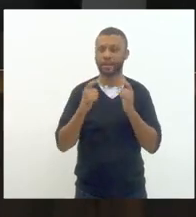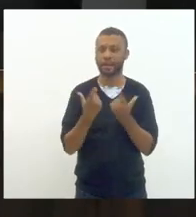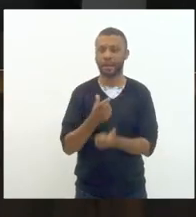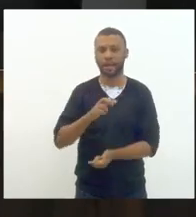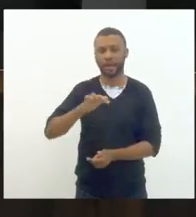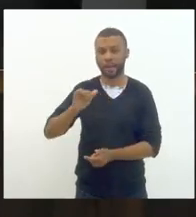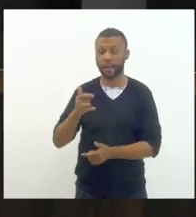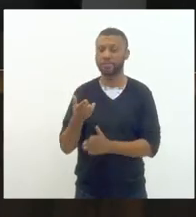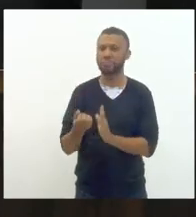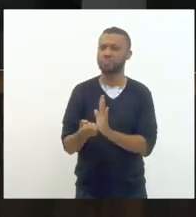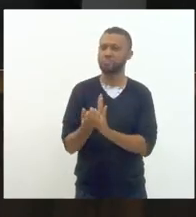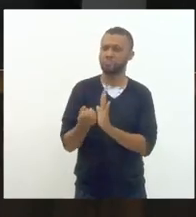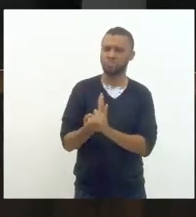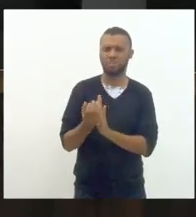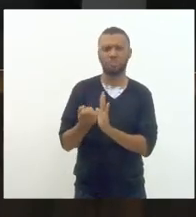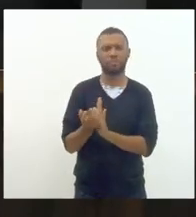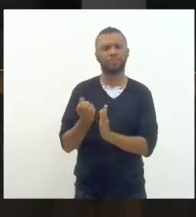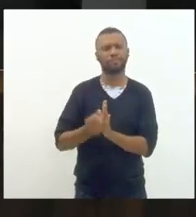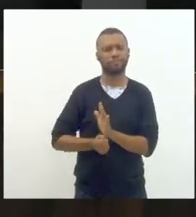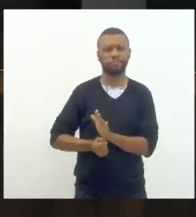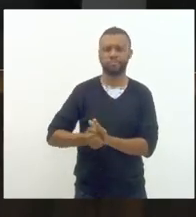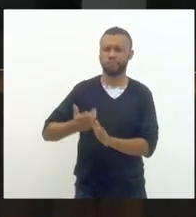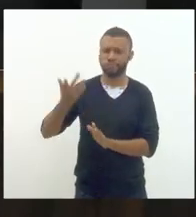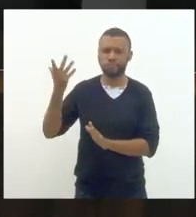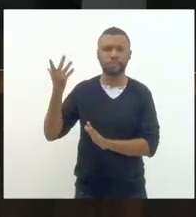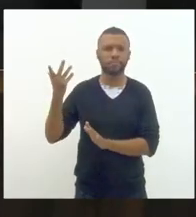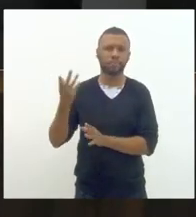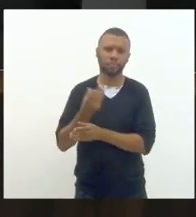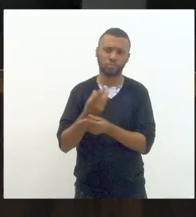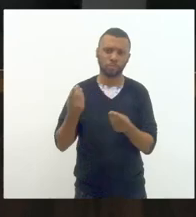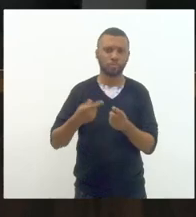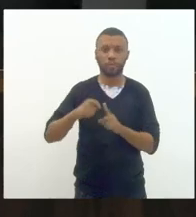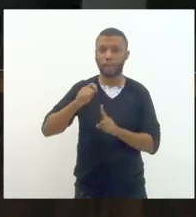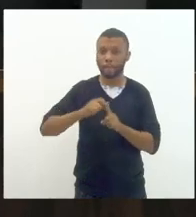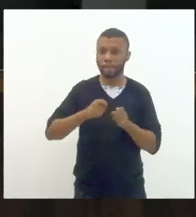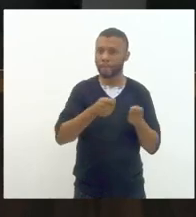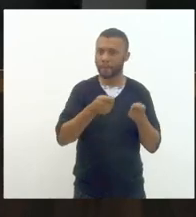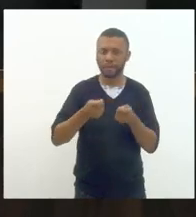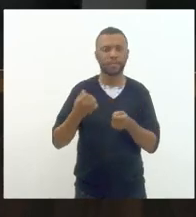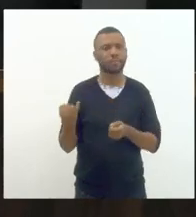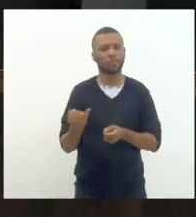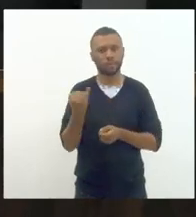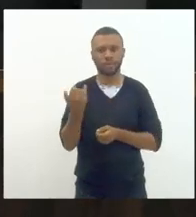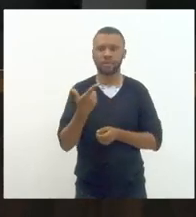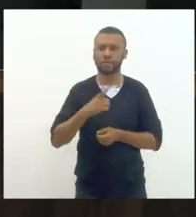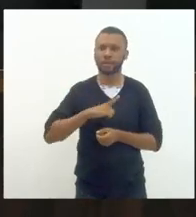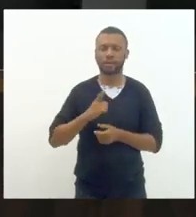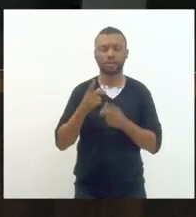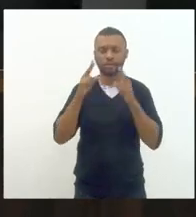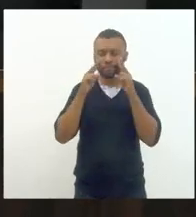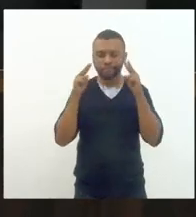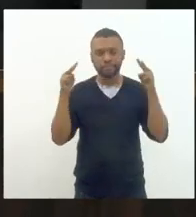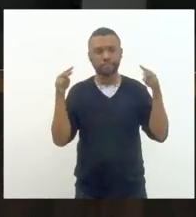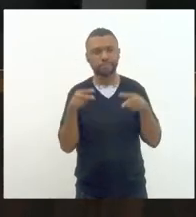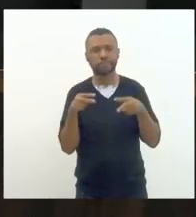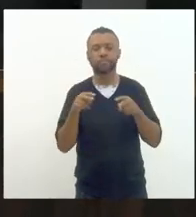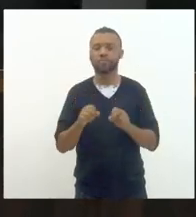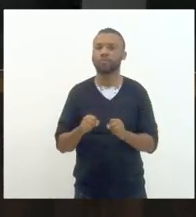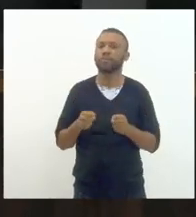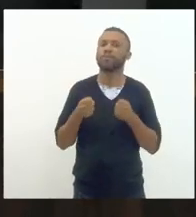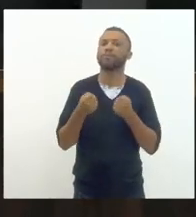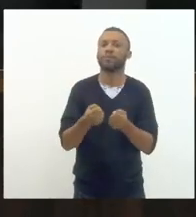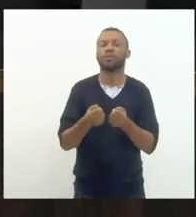momento de muita produção. Essa semana foi um exemplo disso, com leis importantes. Fica aqui o reconhecimento do esforço de